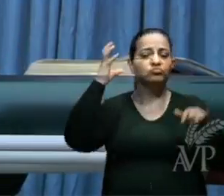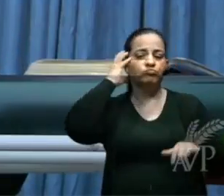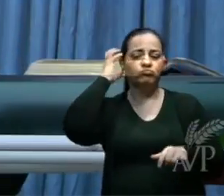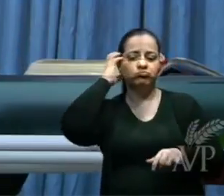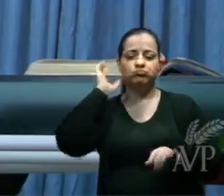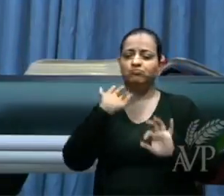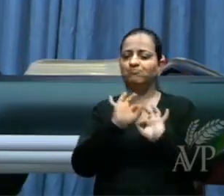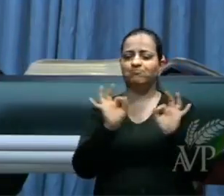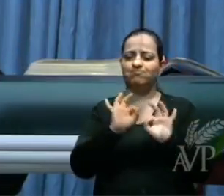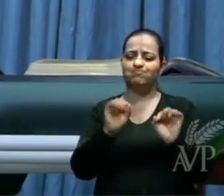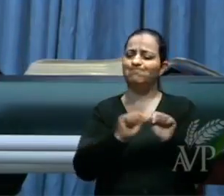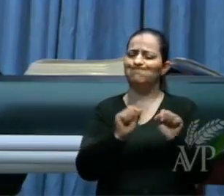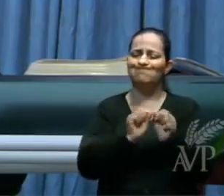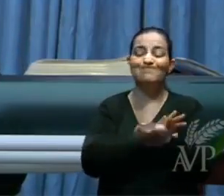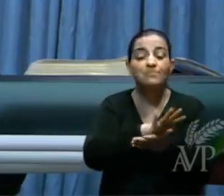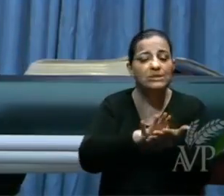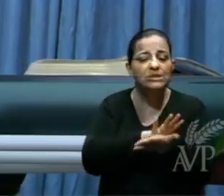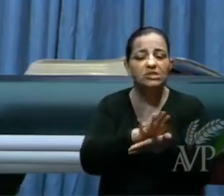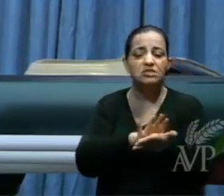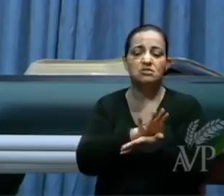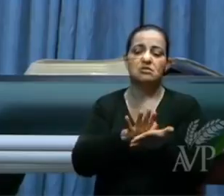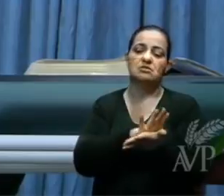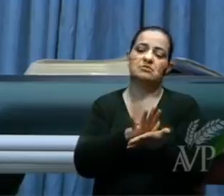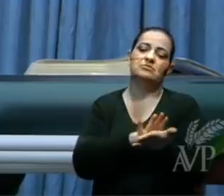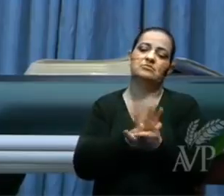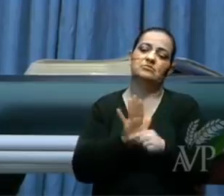não fazem nada